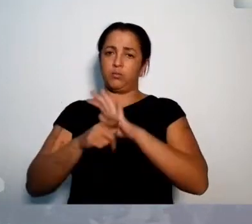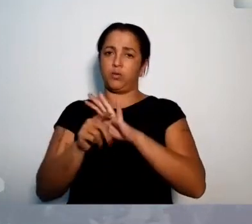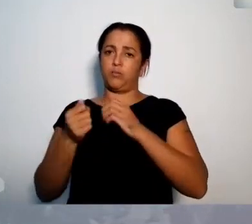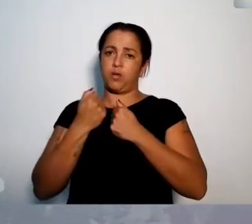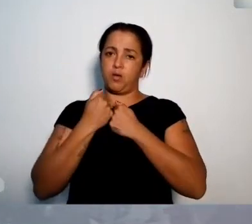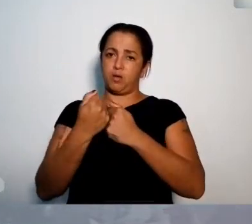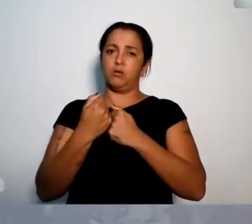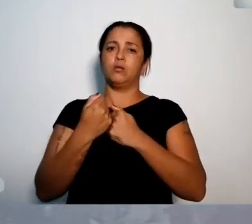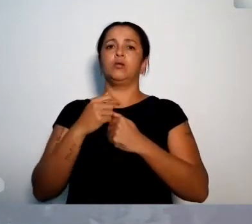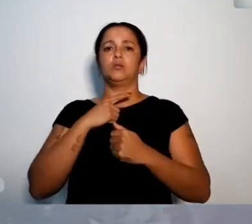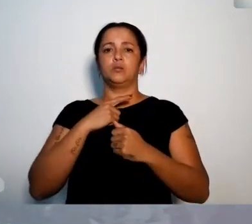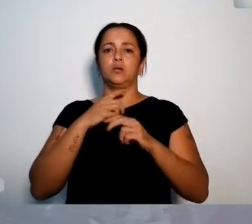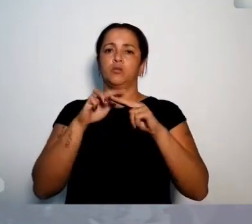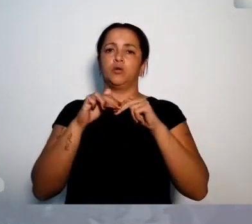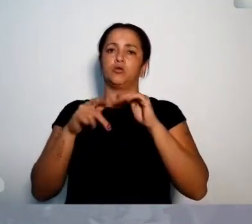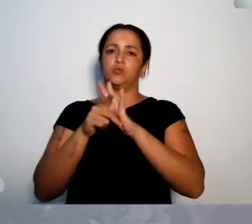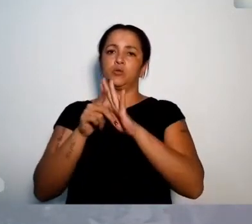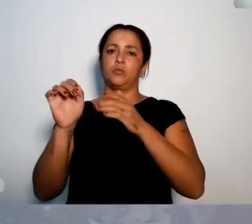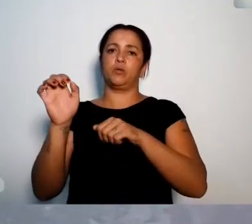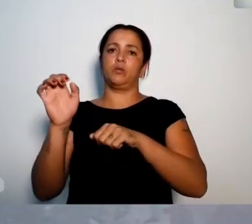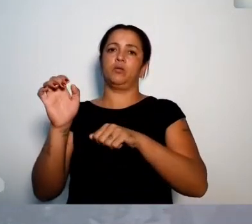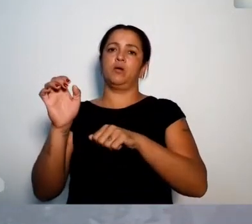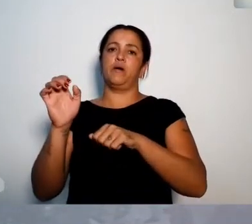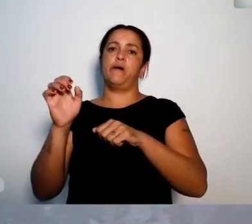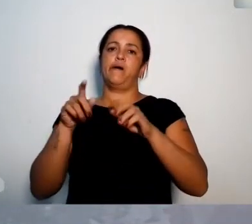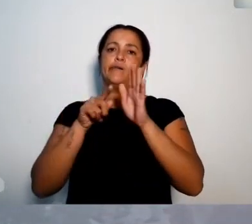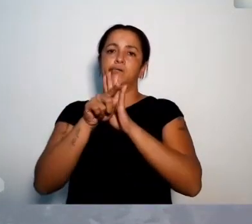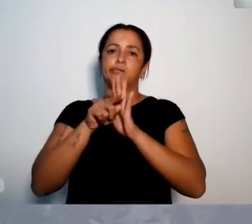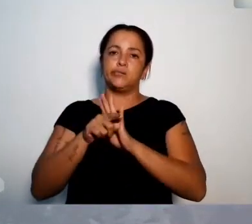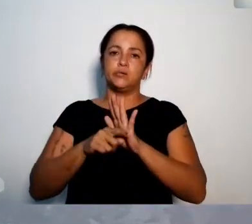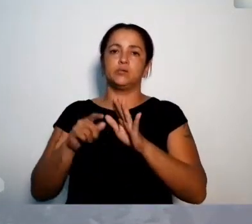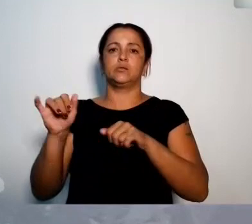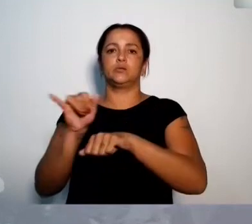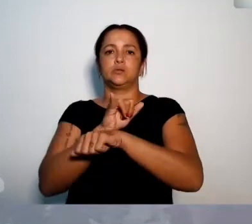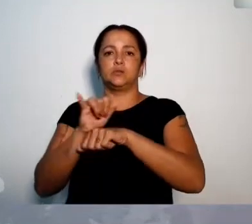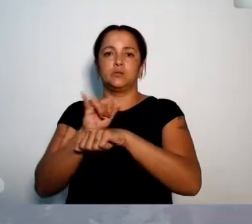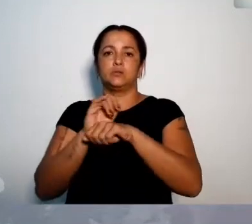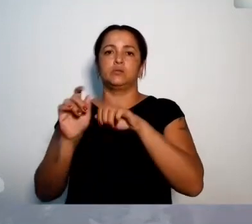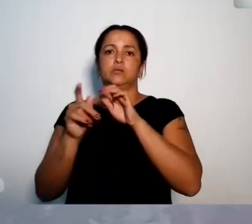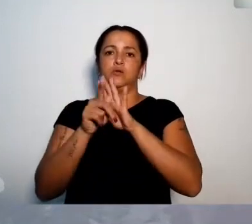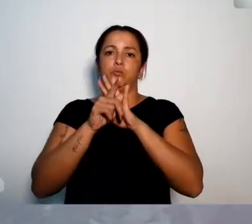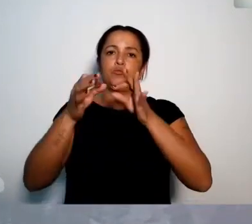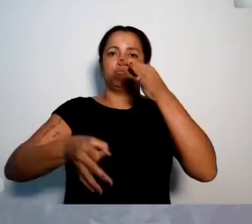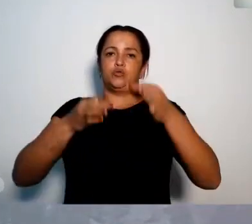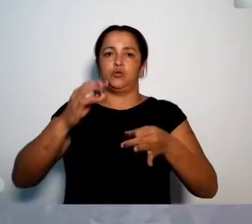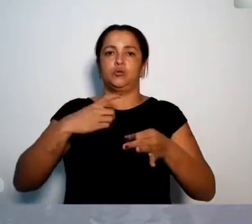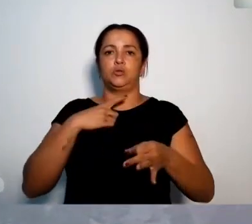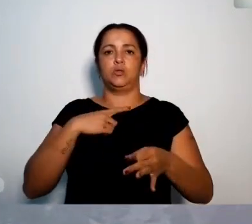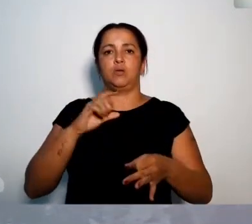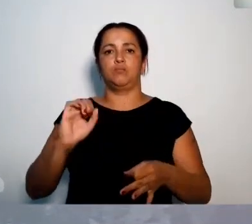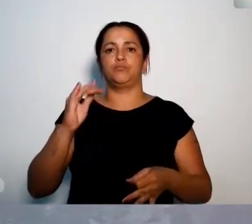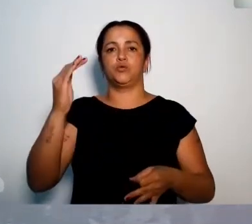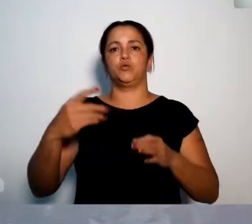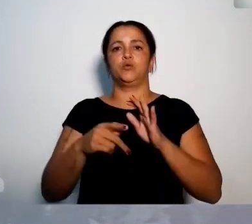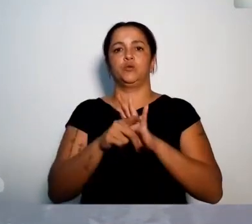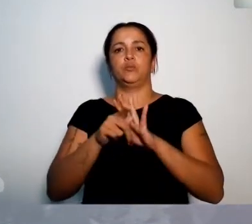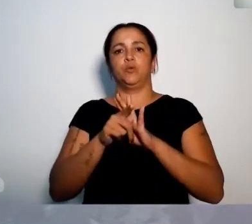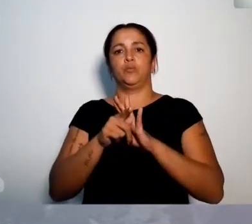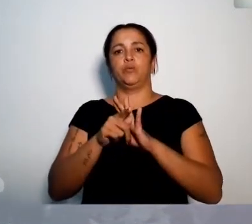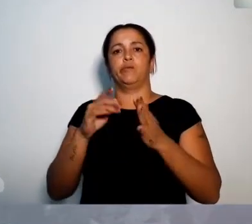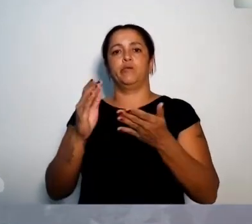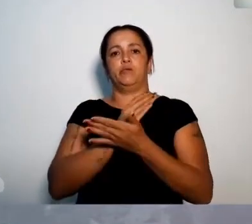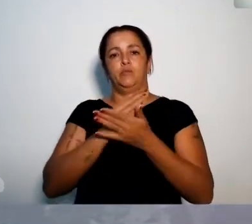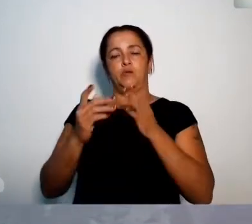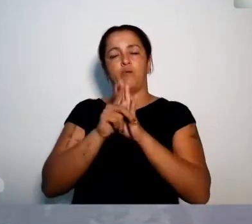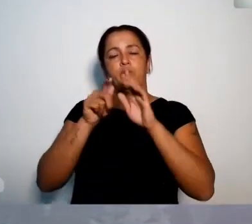possa definir estratégias, né, jurídicas que possam envolver legislação para então acionar a Procuradoria em ações efetivas.